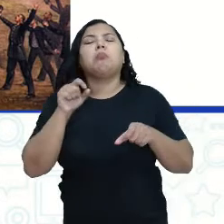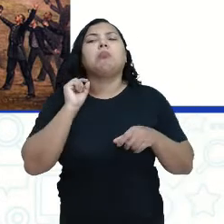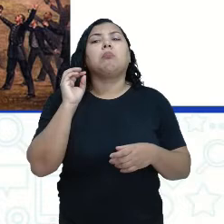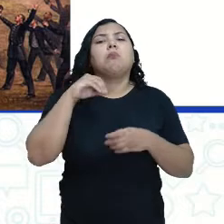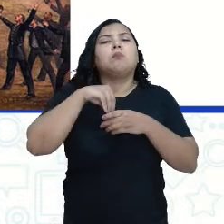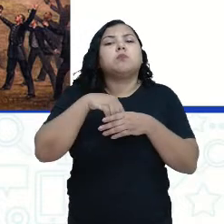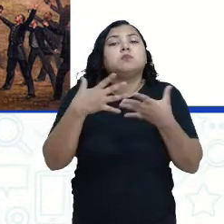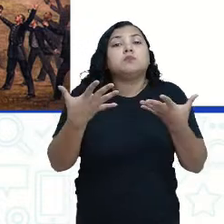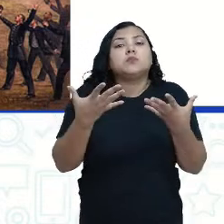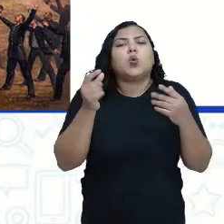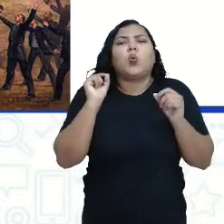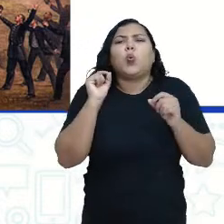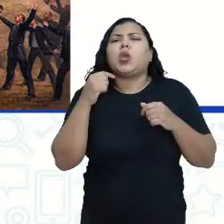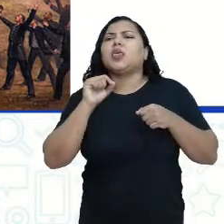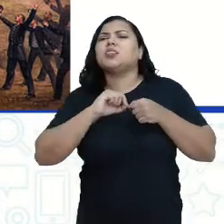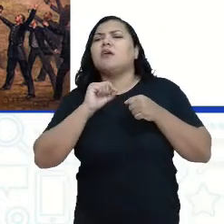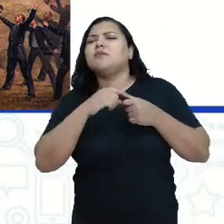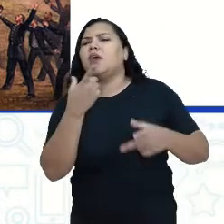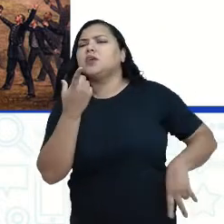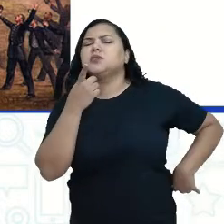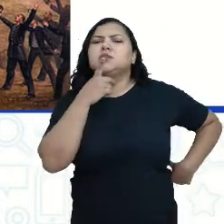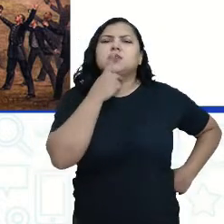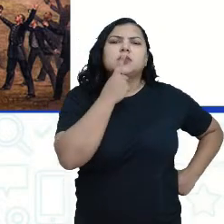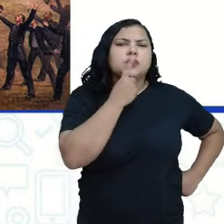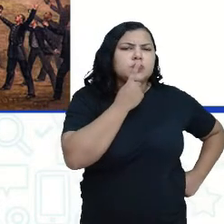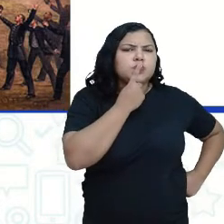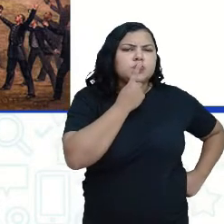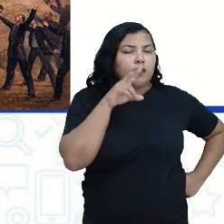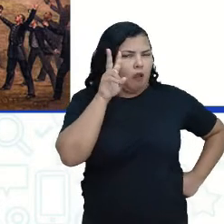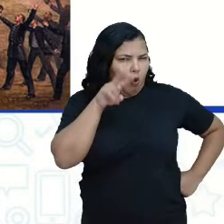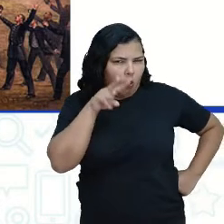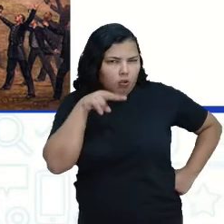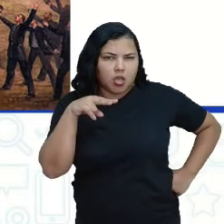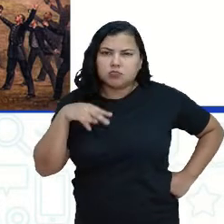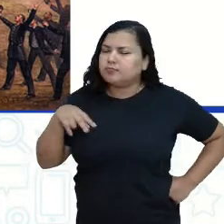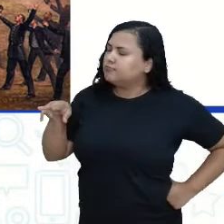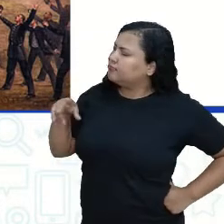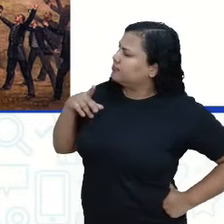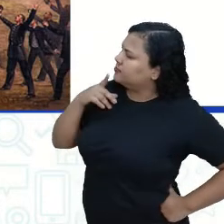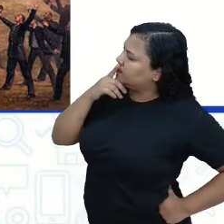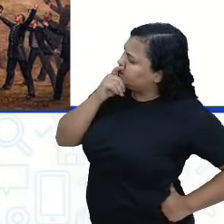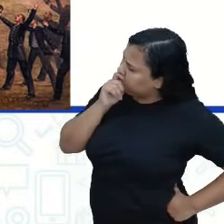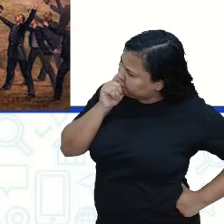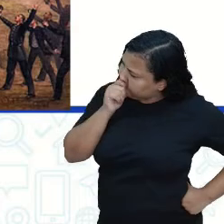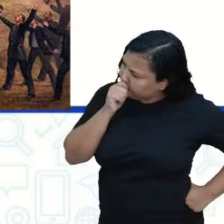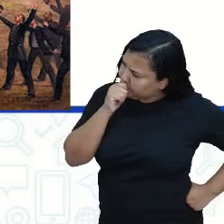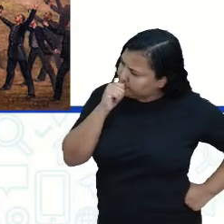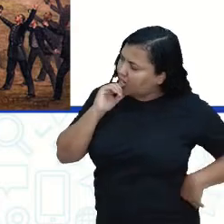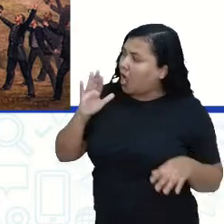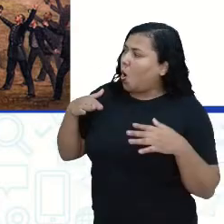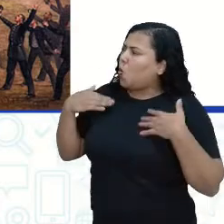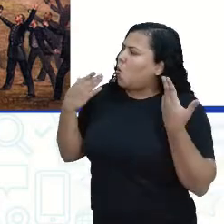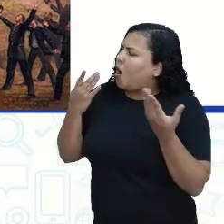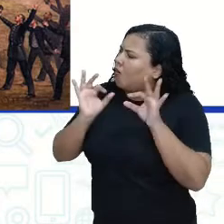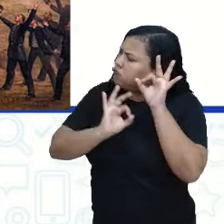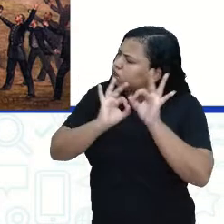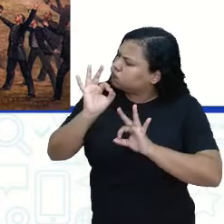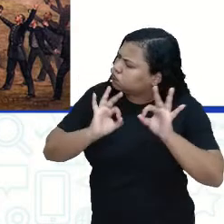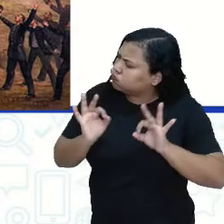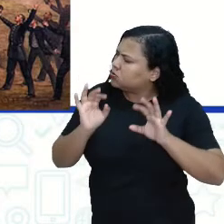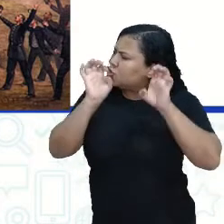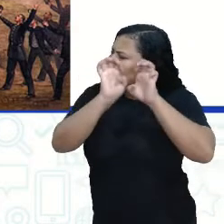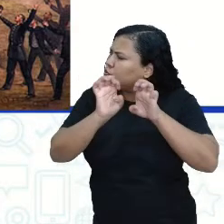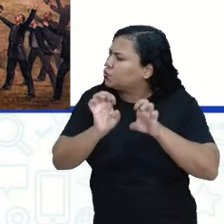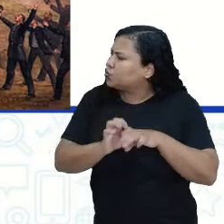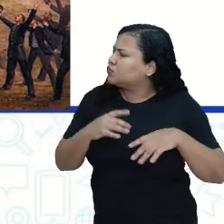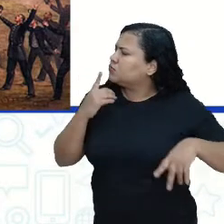o que é que esses personagens estavam fazendo, quais são as construções. Então, observa aí